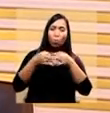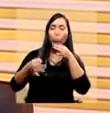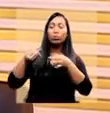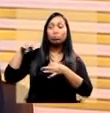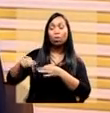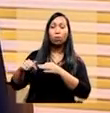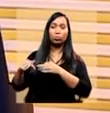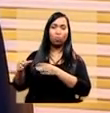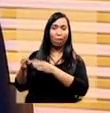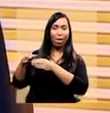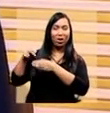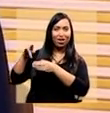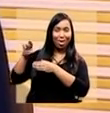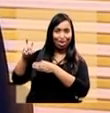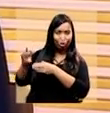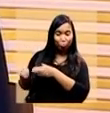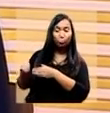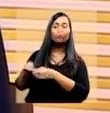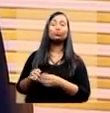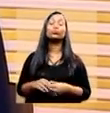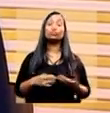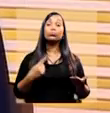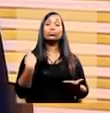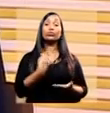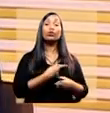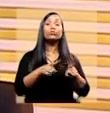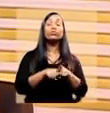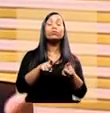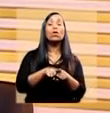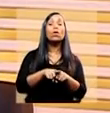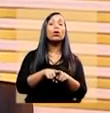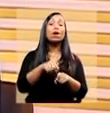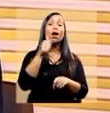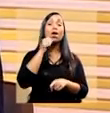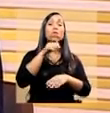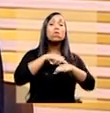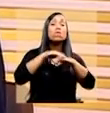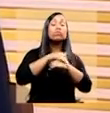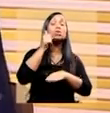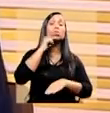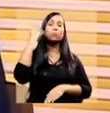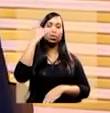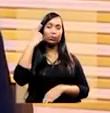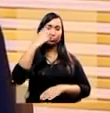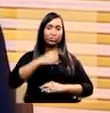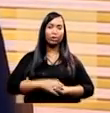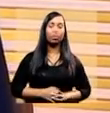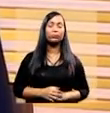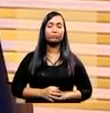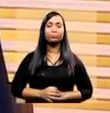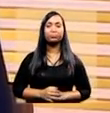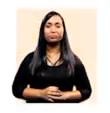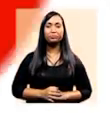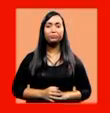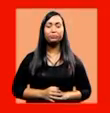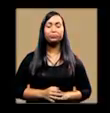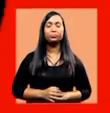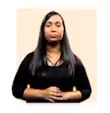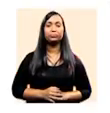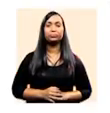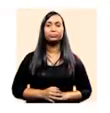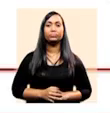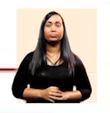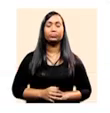o anexo da violência doméstica e familiar contra a mulher, a gente foi ouvir uma advogada sobre esse assunto. Confira.